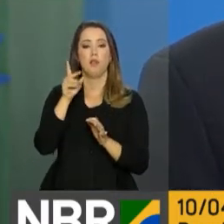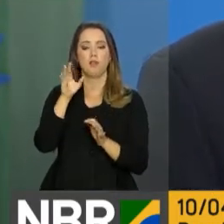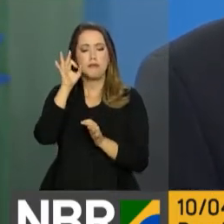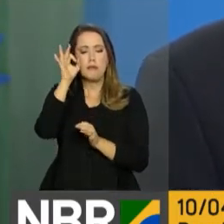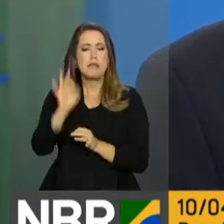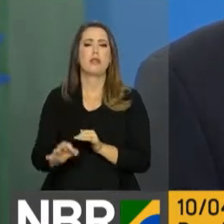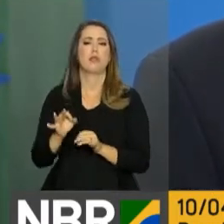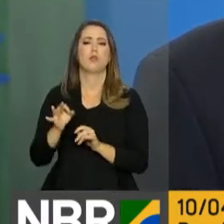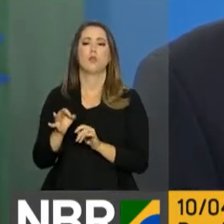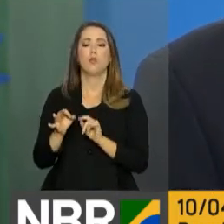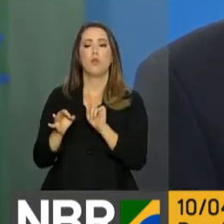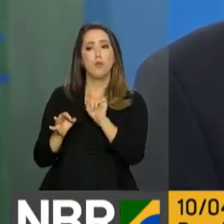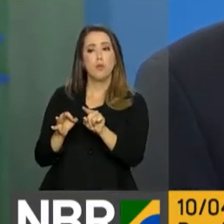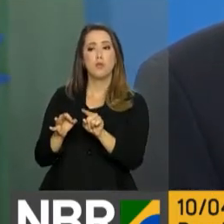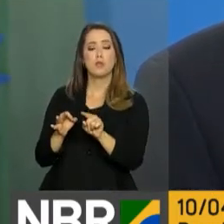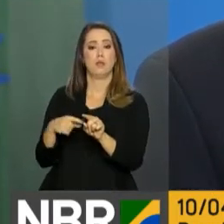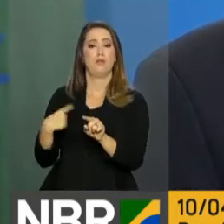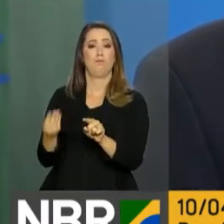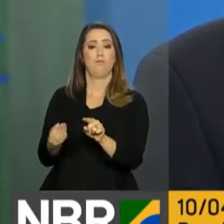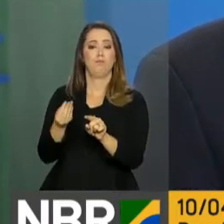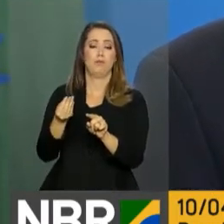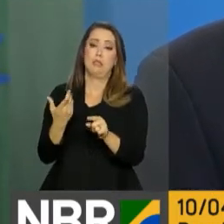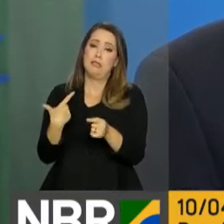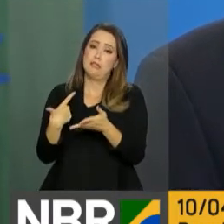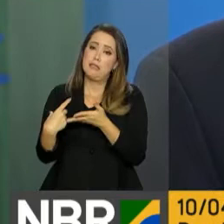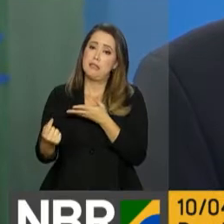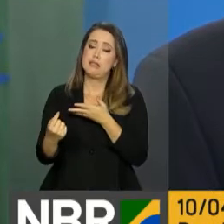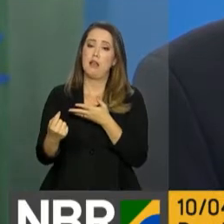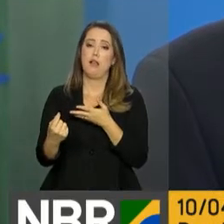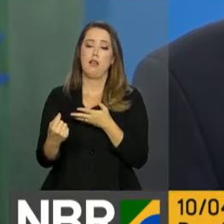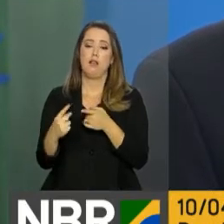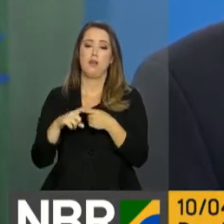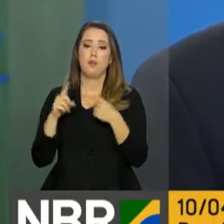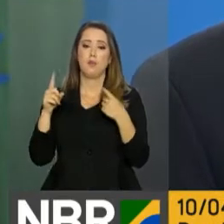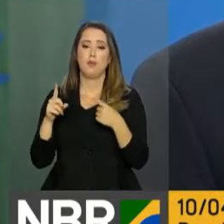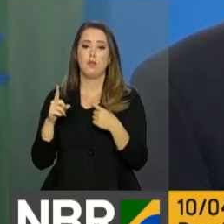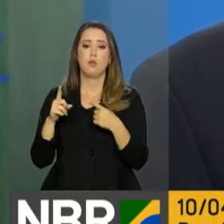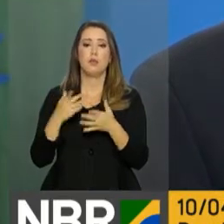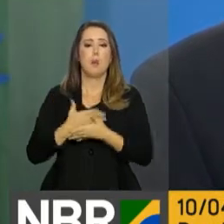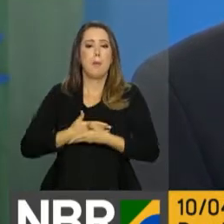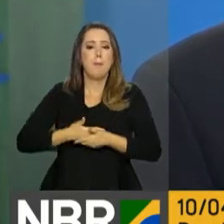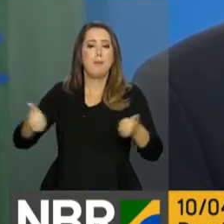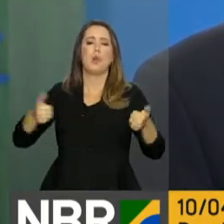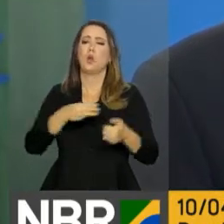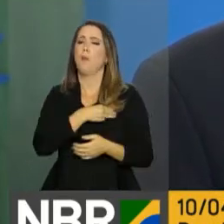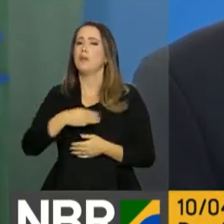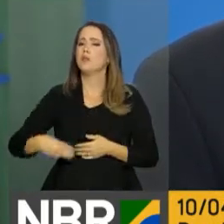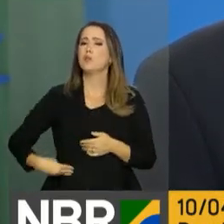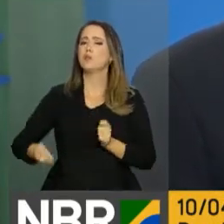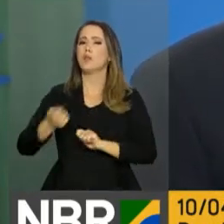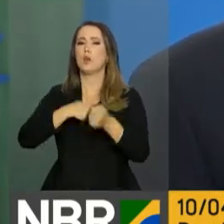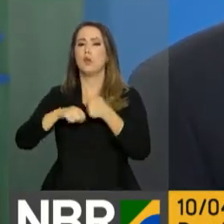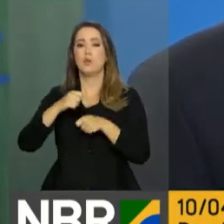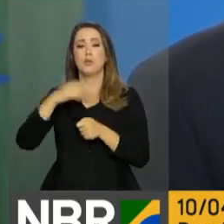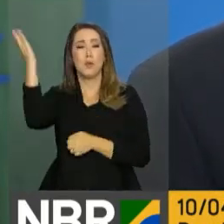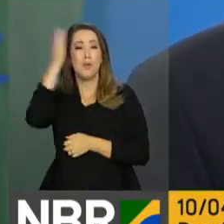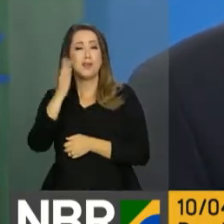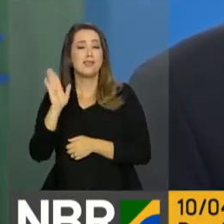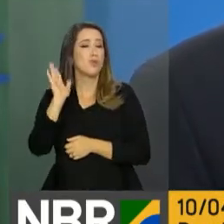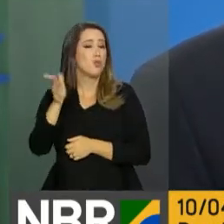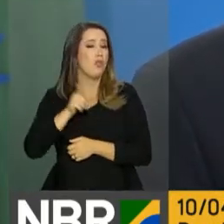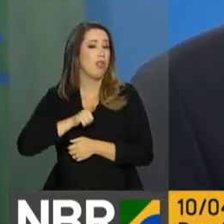toda convicção, você nos deixa como um dos melhores ministros da Fazenda que o Brasil já